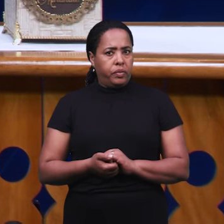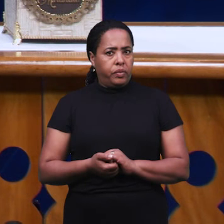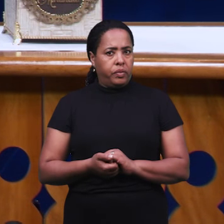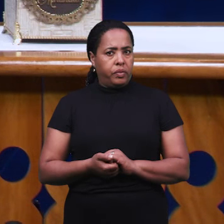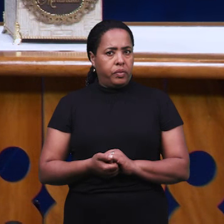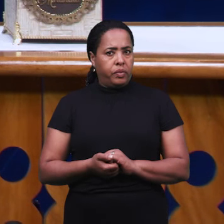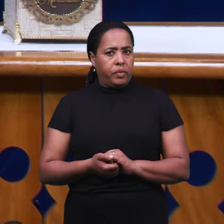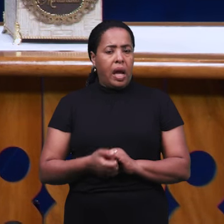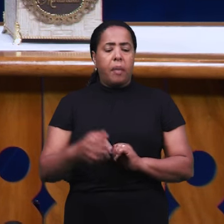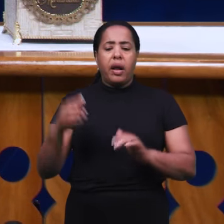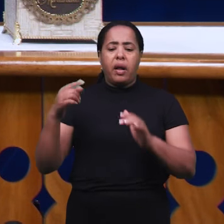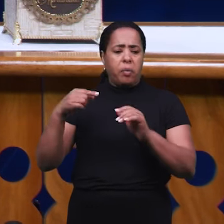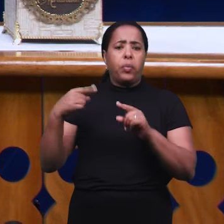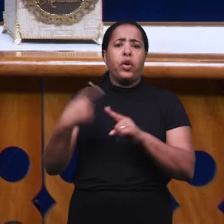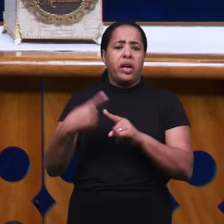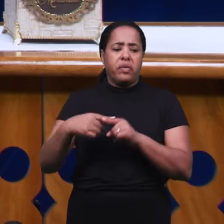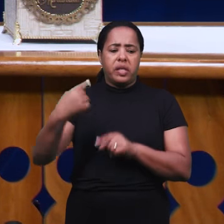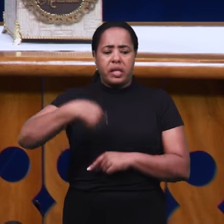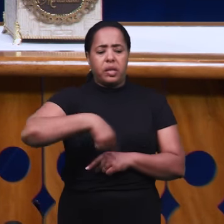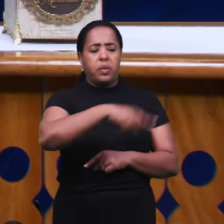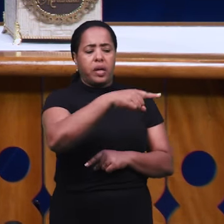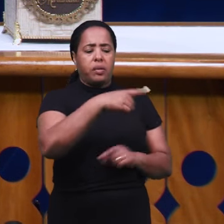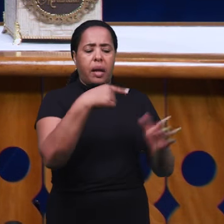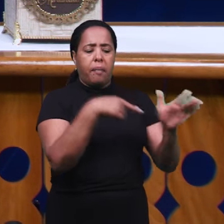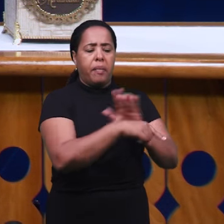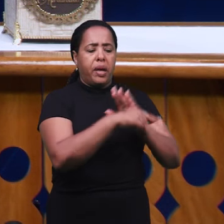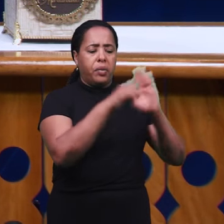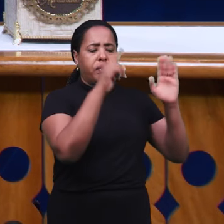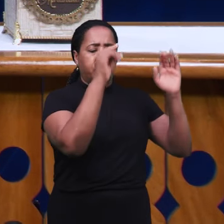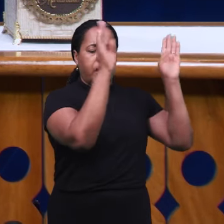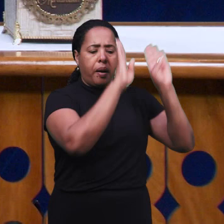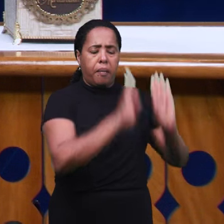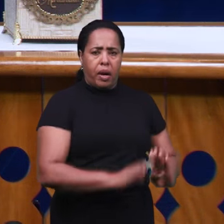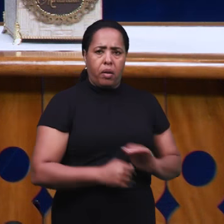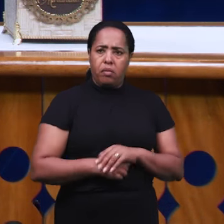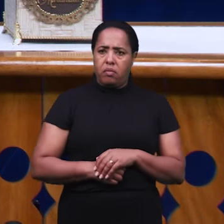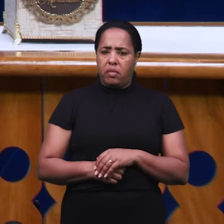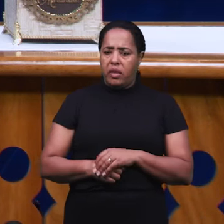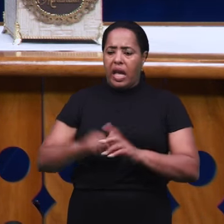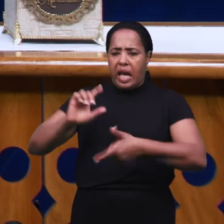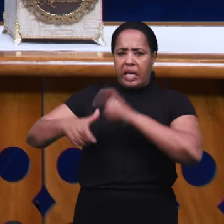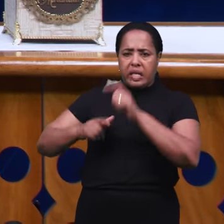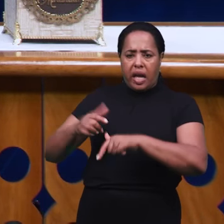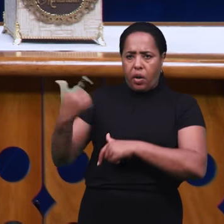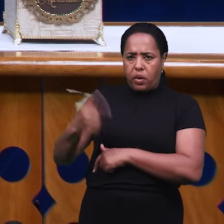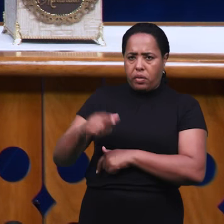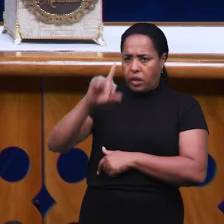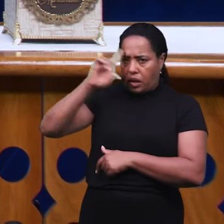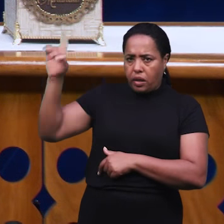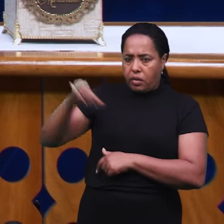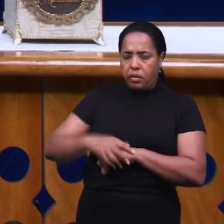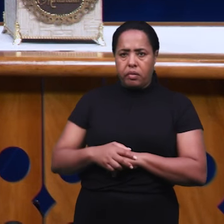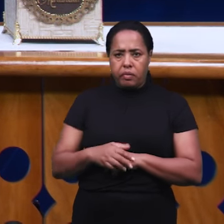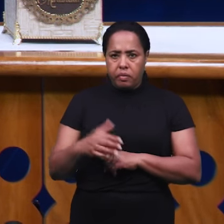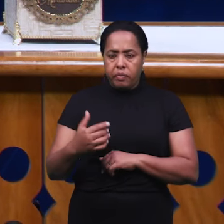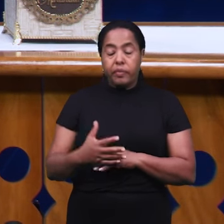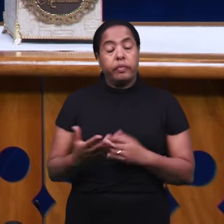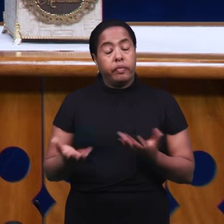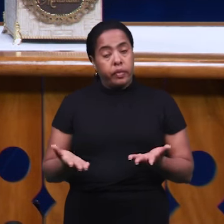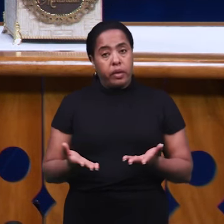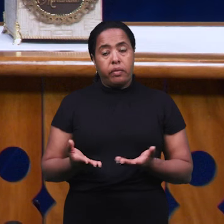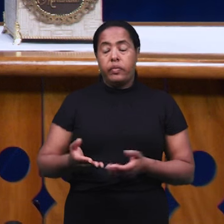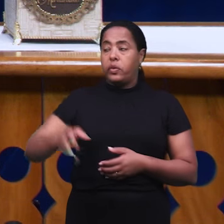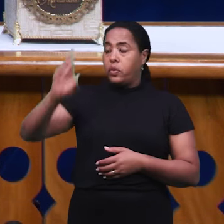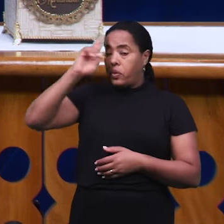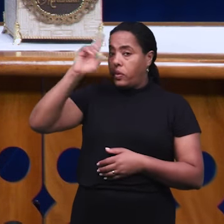que eles possam ir consultar Baal? Veja, o Senhor é um Deus que Ele quer ser consultado. Ele